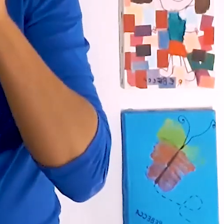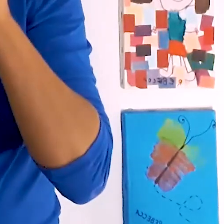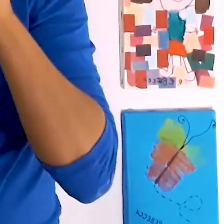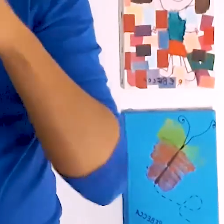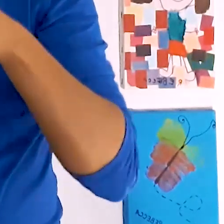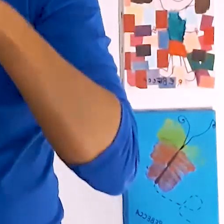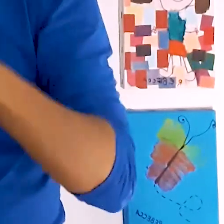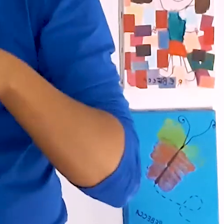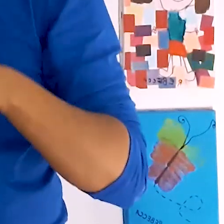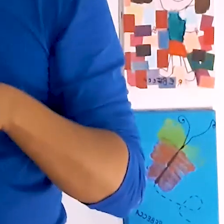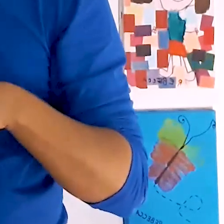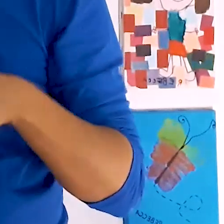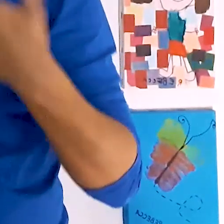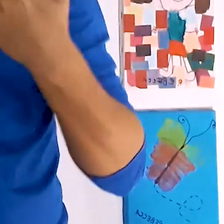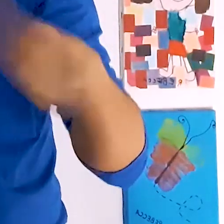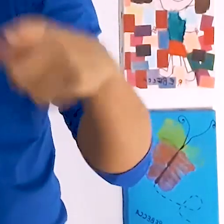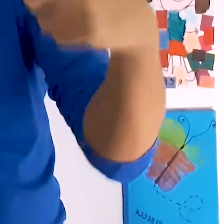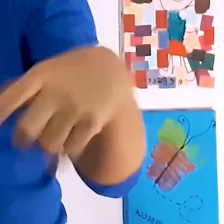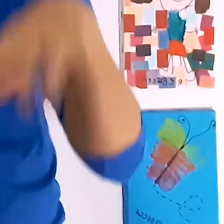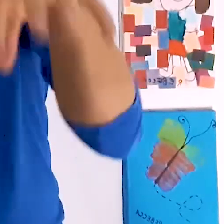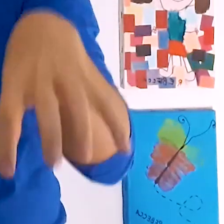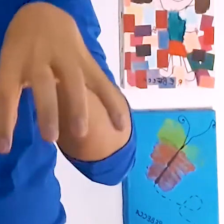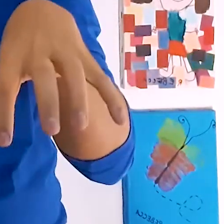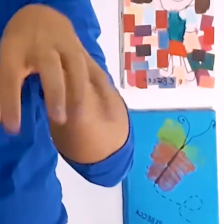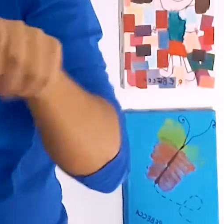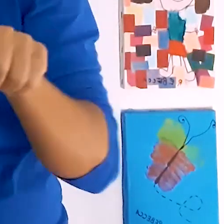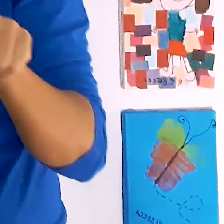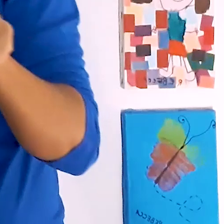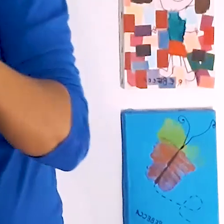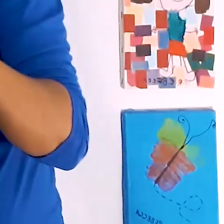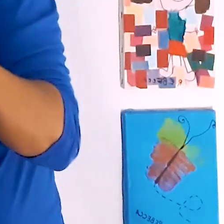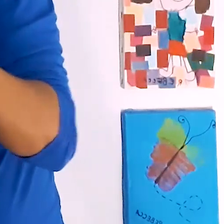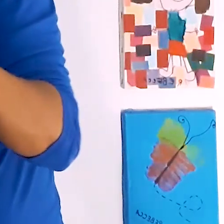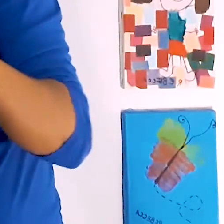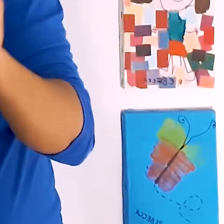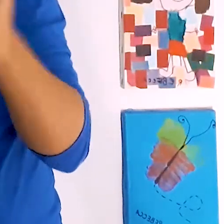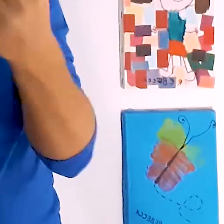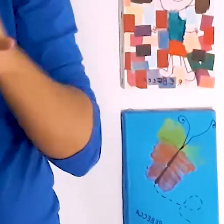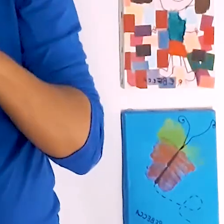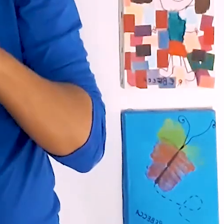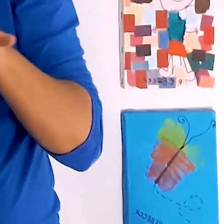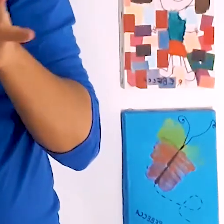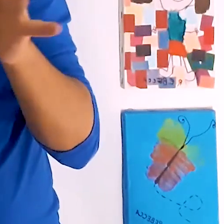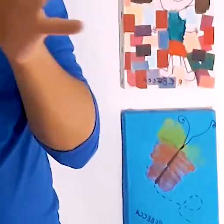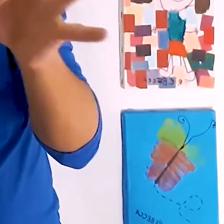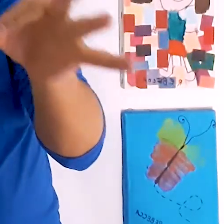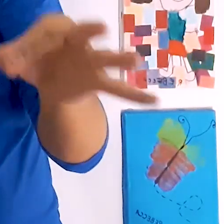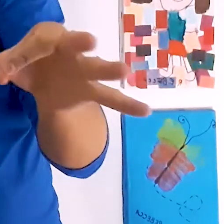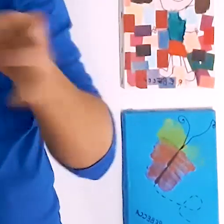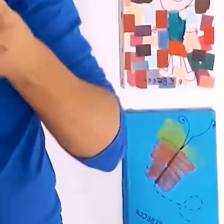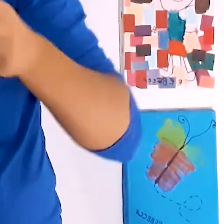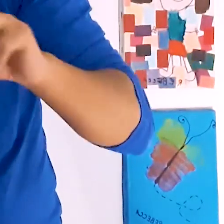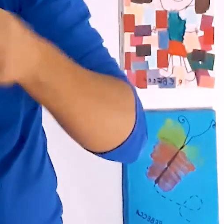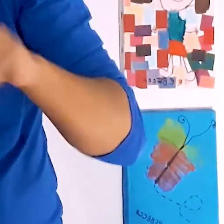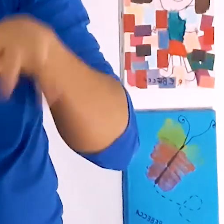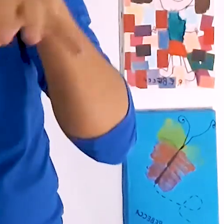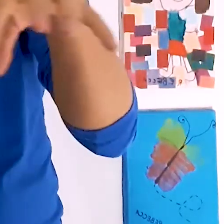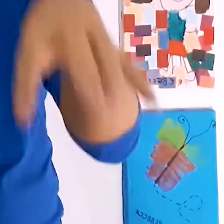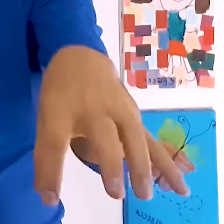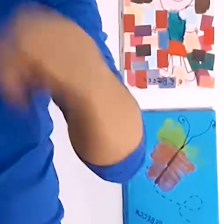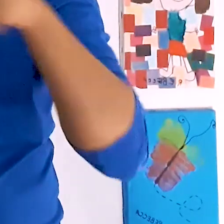por exemplo, se ele precisasse ir de um lugar para outro, fosse ele perto ou longe,